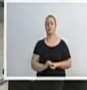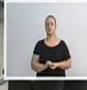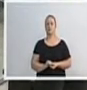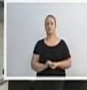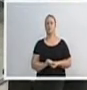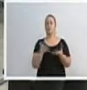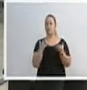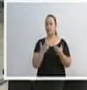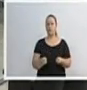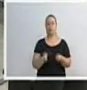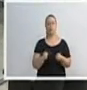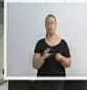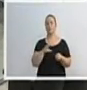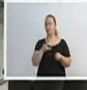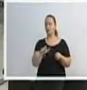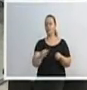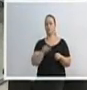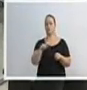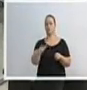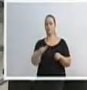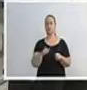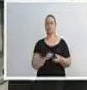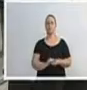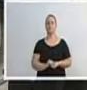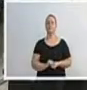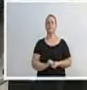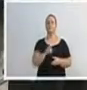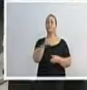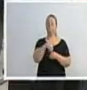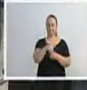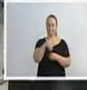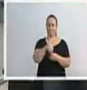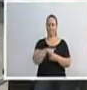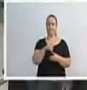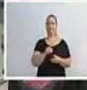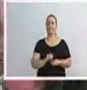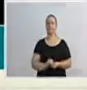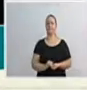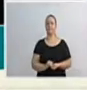Favoráveis os demais. Em discussão? Em votação.